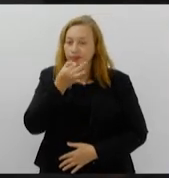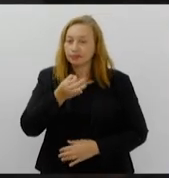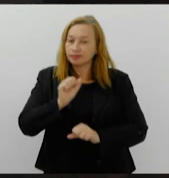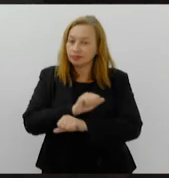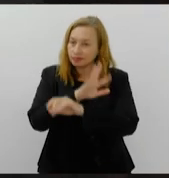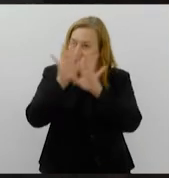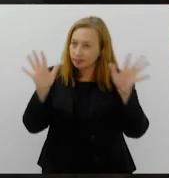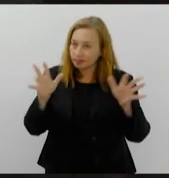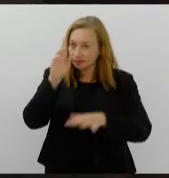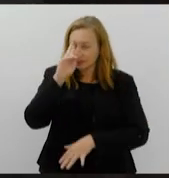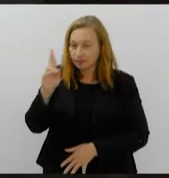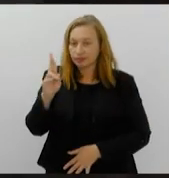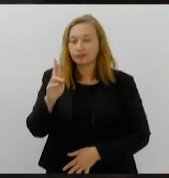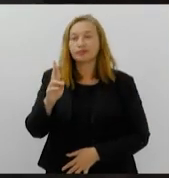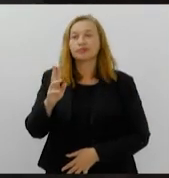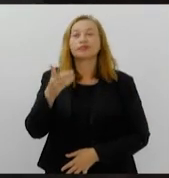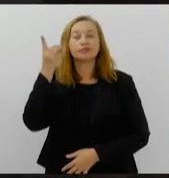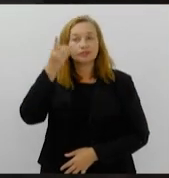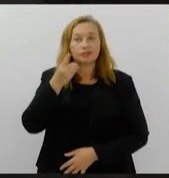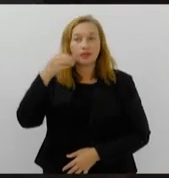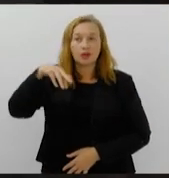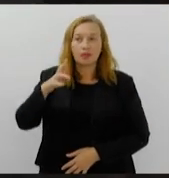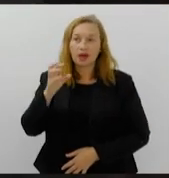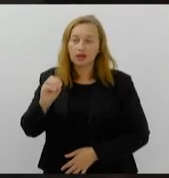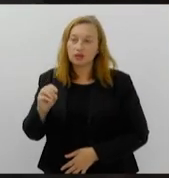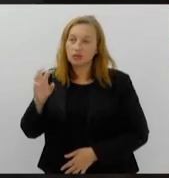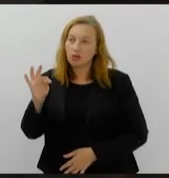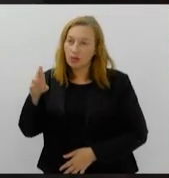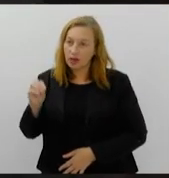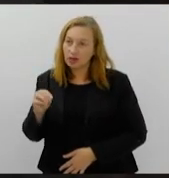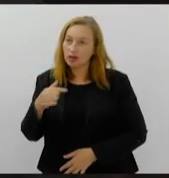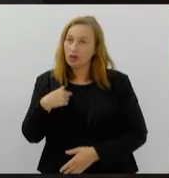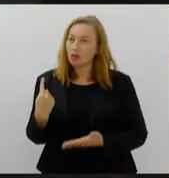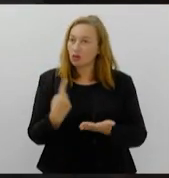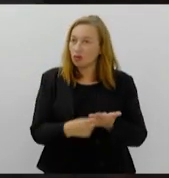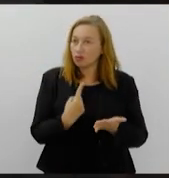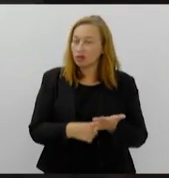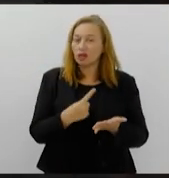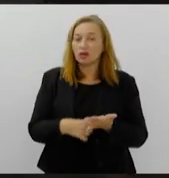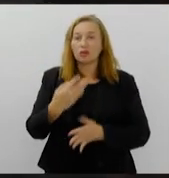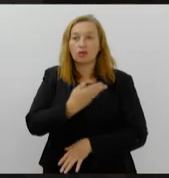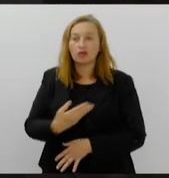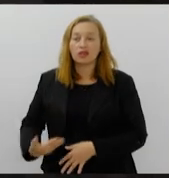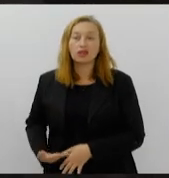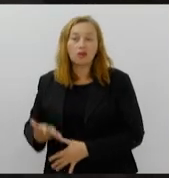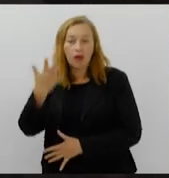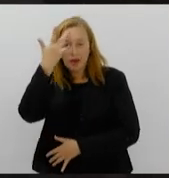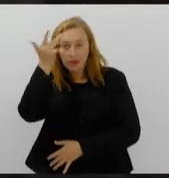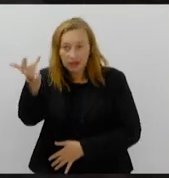de Vossa Excelência, deputado Márcio Gualberto. Eu marquei com o governador amanhã.